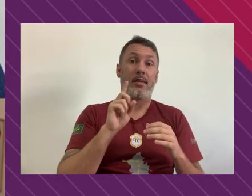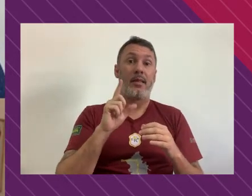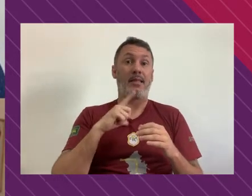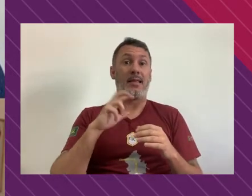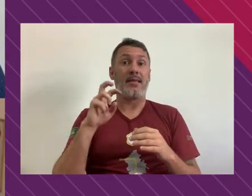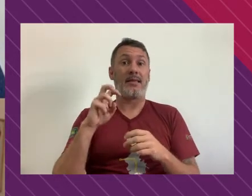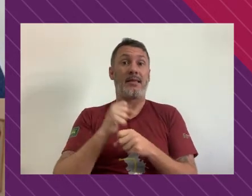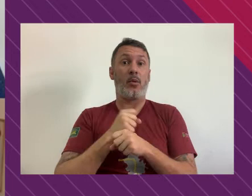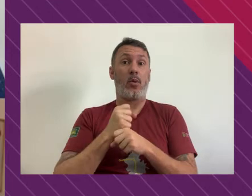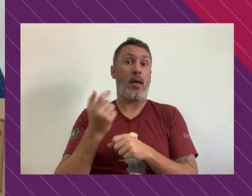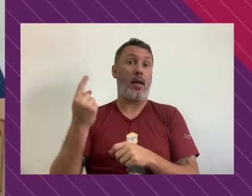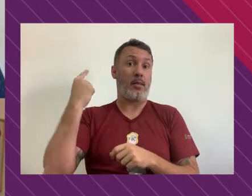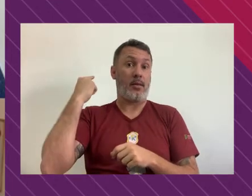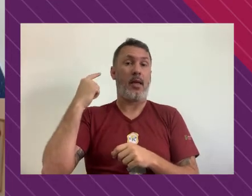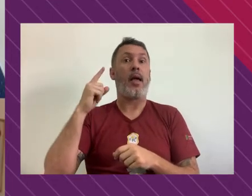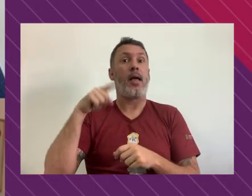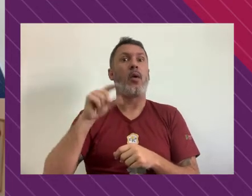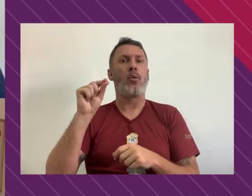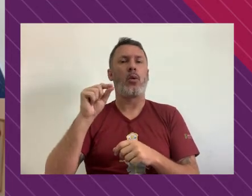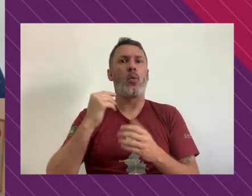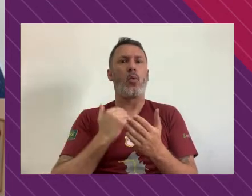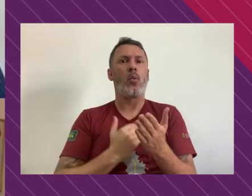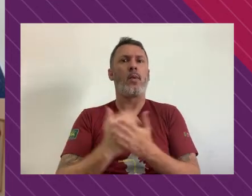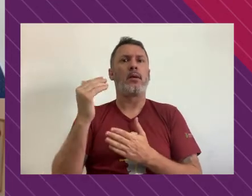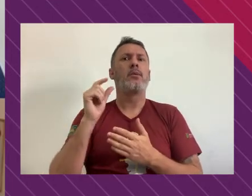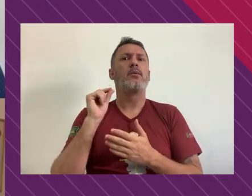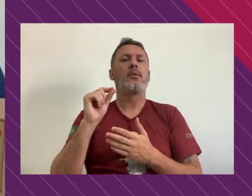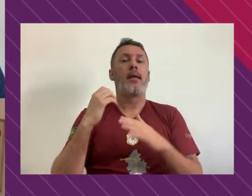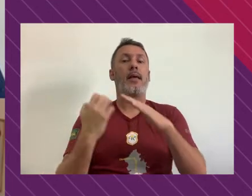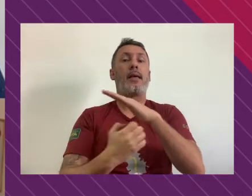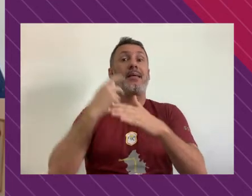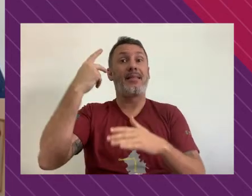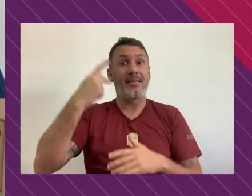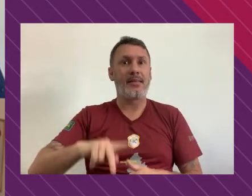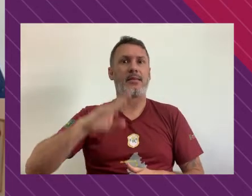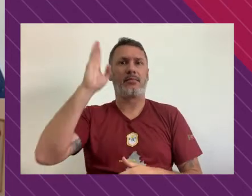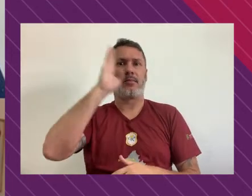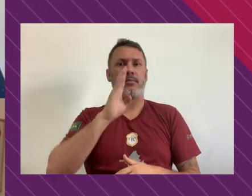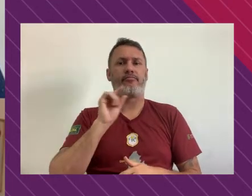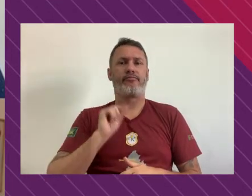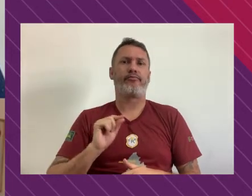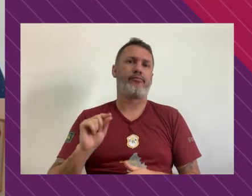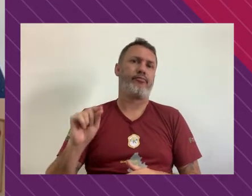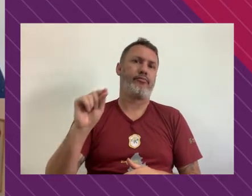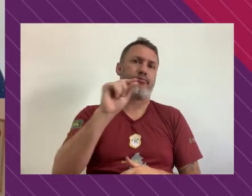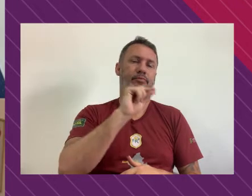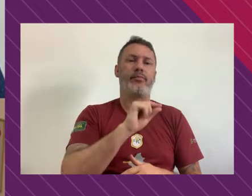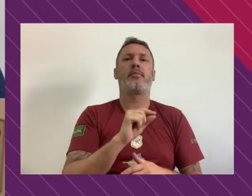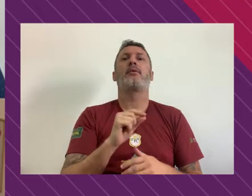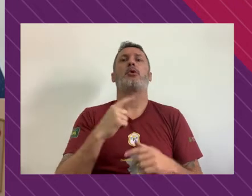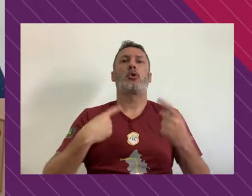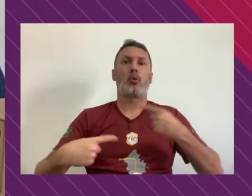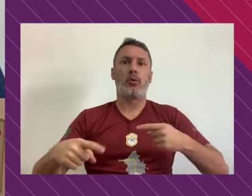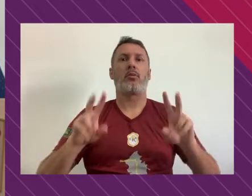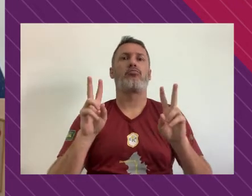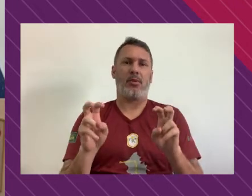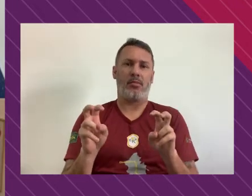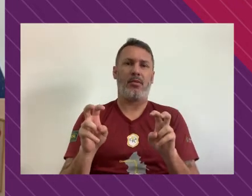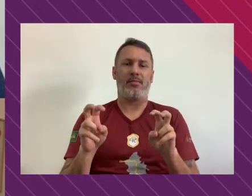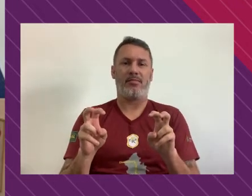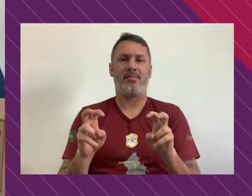foi a adesão, a entrada maior de empresas de vários segmentos, inclusive as brasileiras. Isso, para